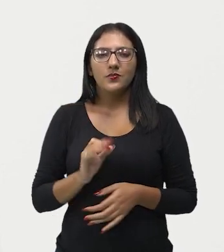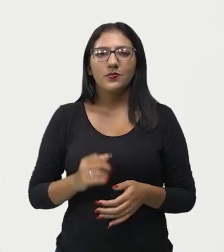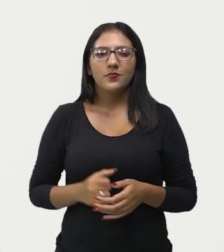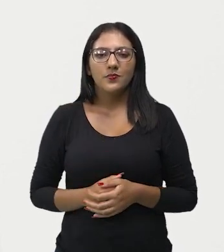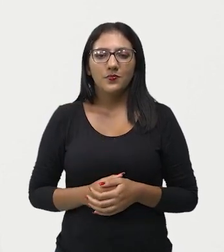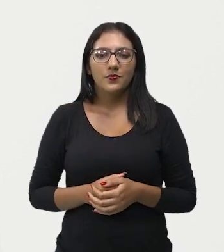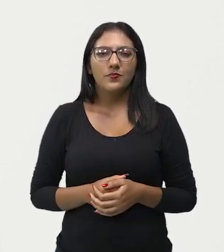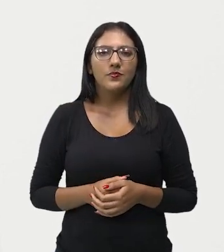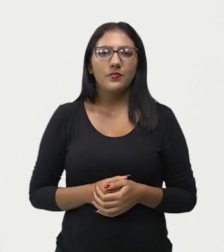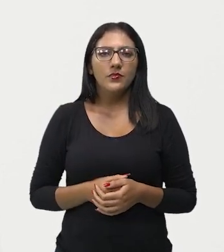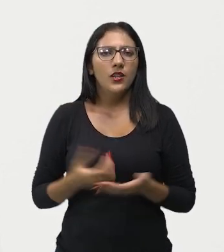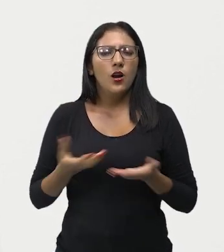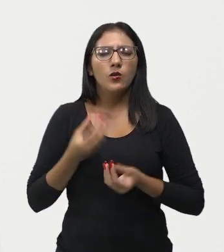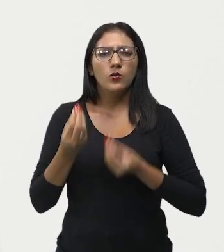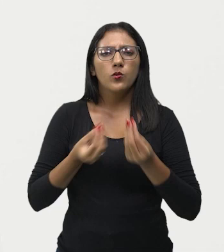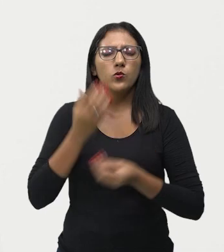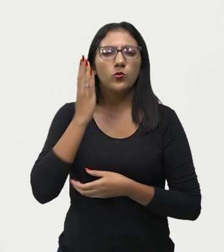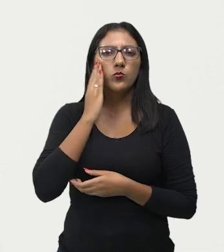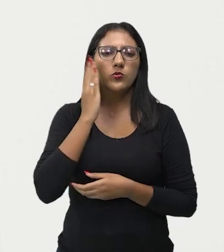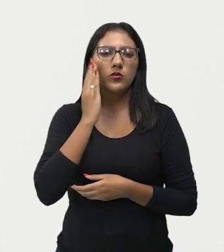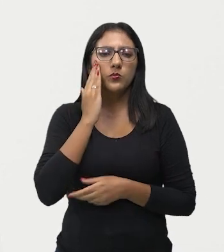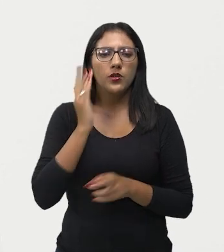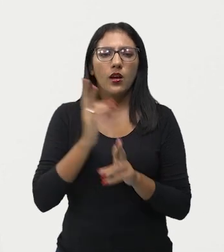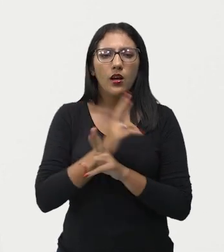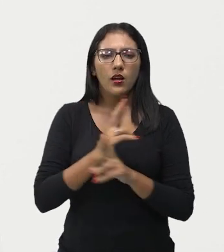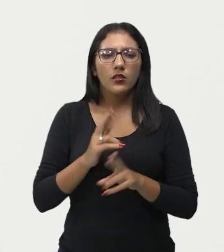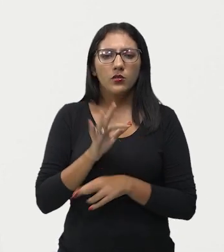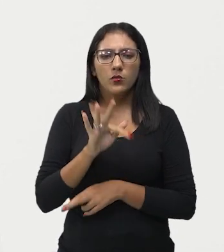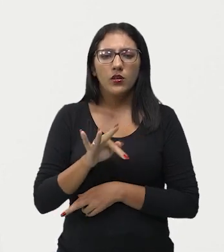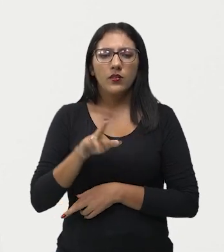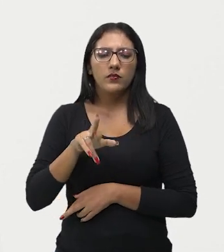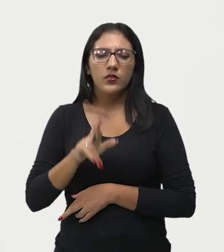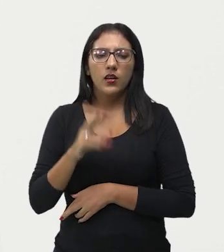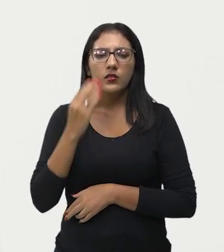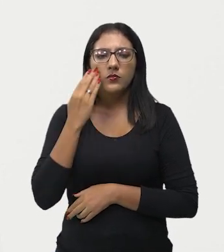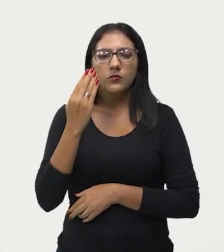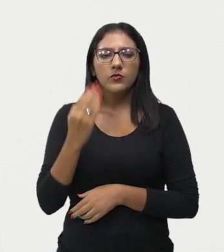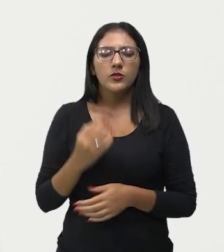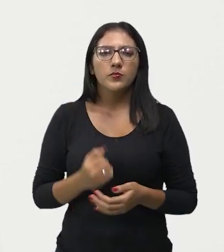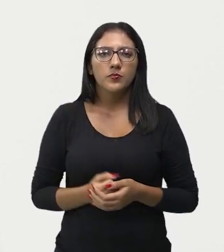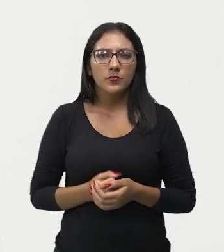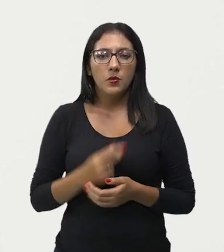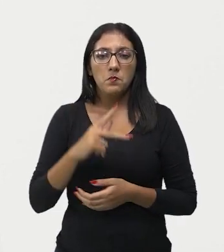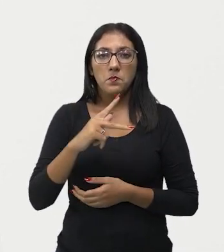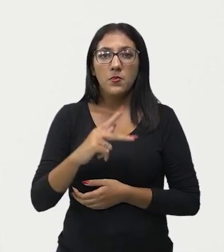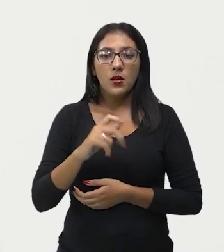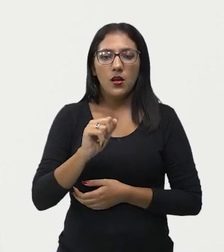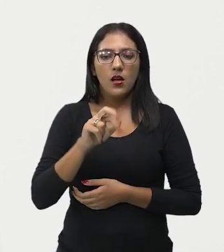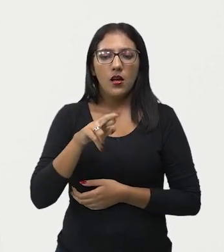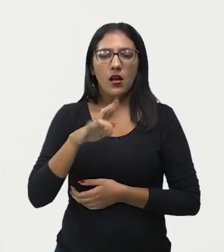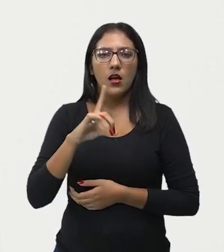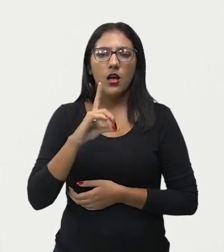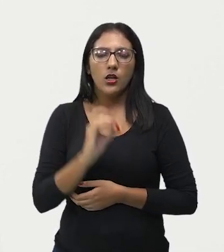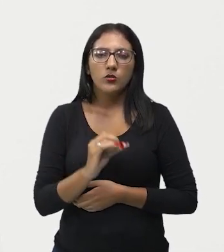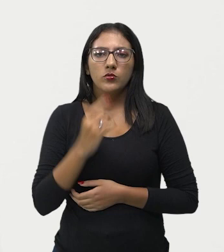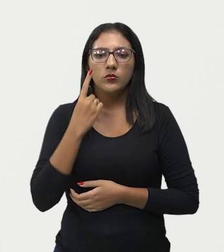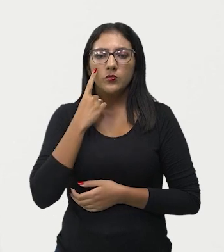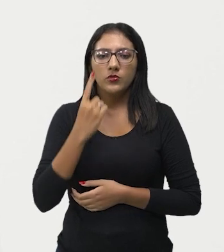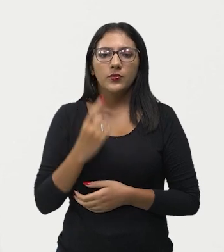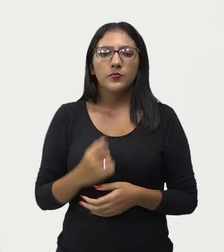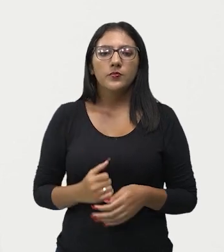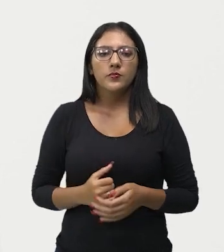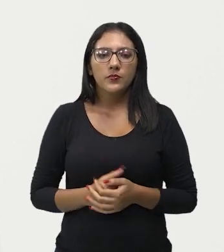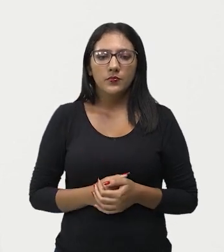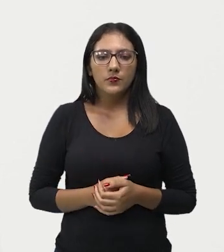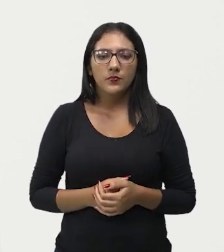Beleza? Para saber a frequência relativa referente à variável pardo, é só a gente fazer então